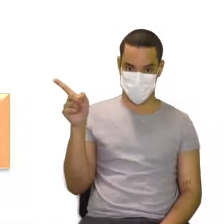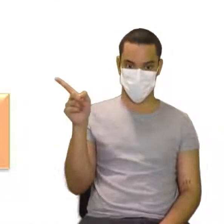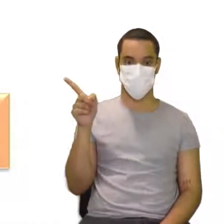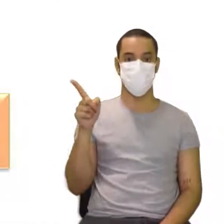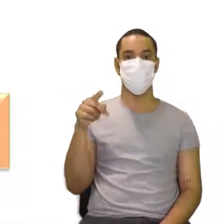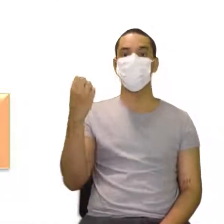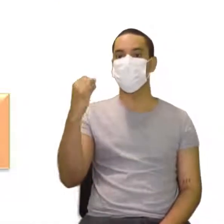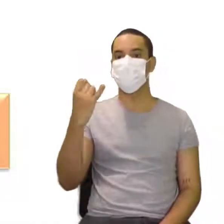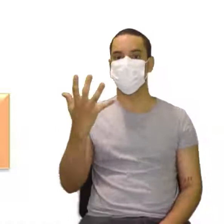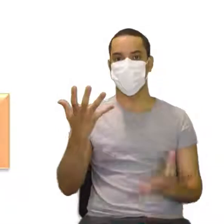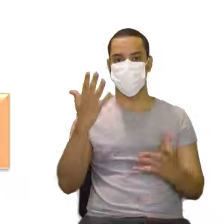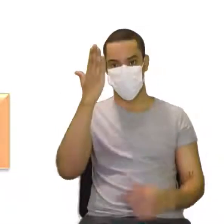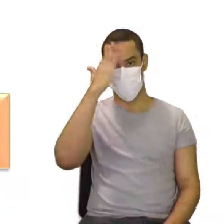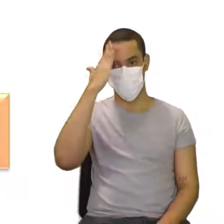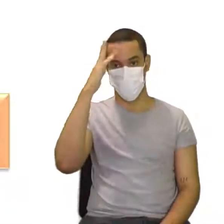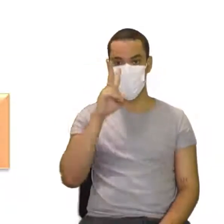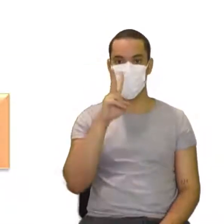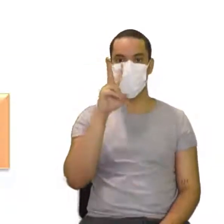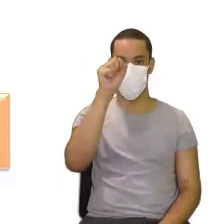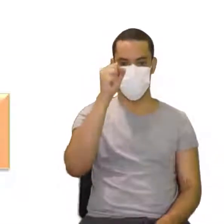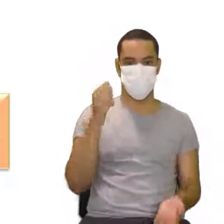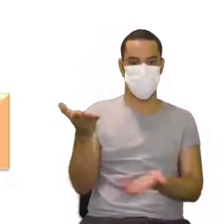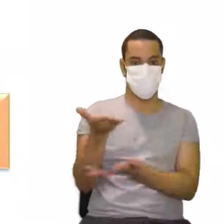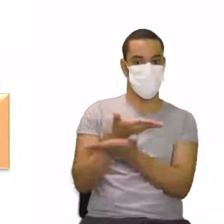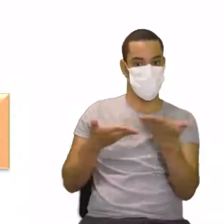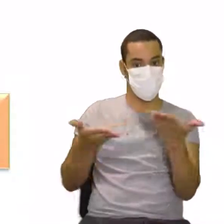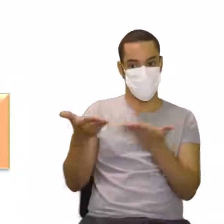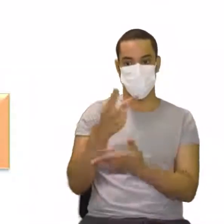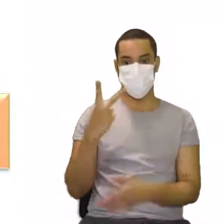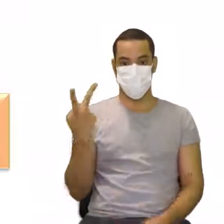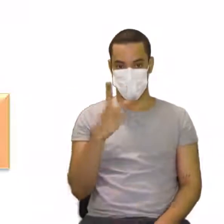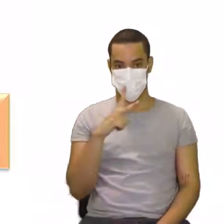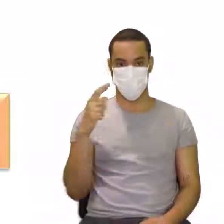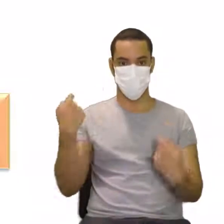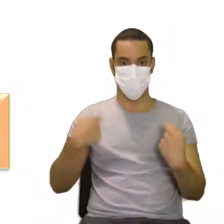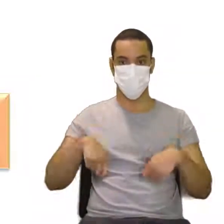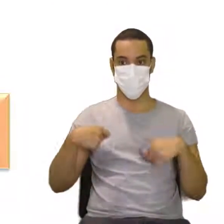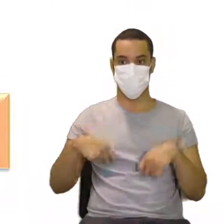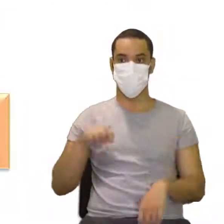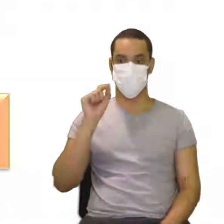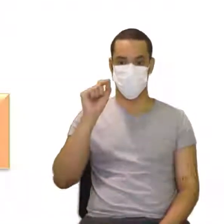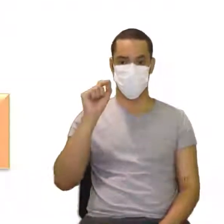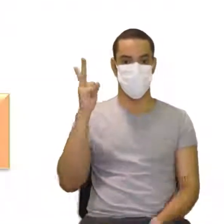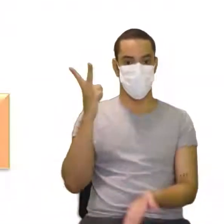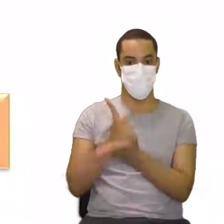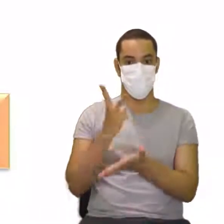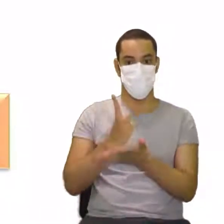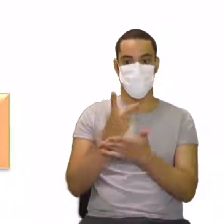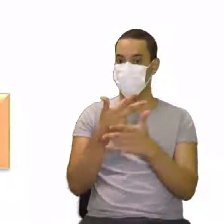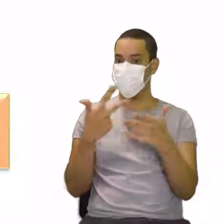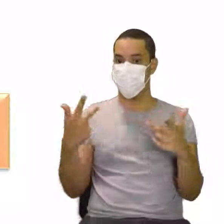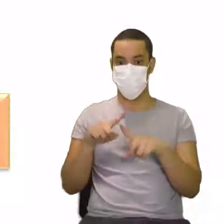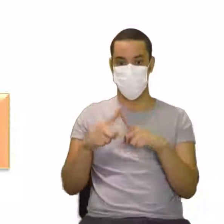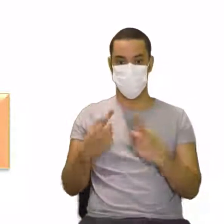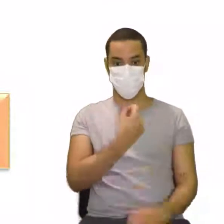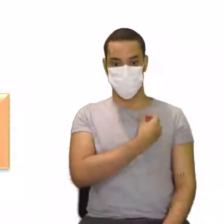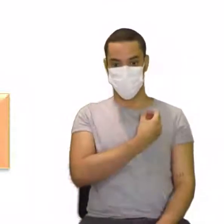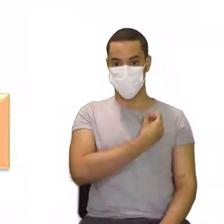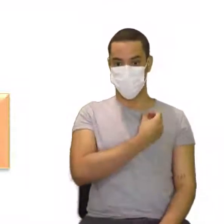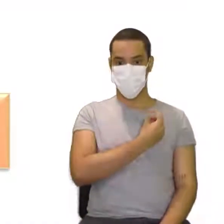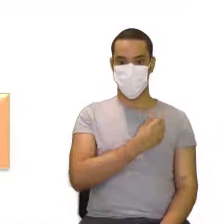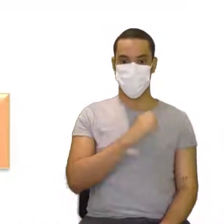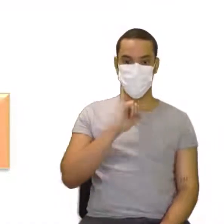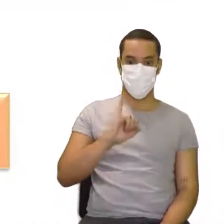força, pessoal, de interação entre os campos do condutor, a gente precisa, ok, olha só, da mesma coisa, só que com o valor das